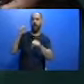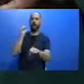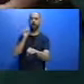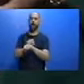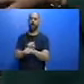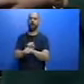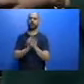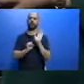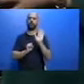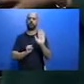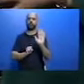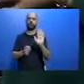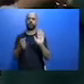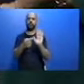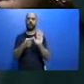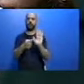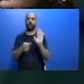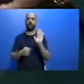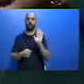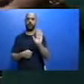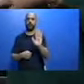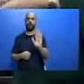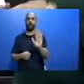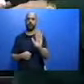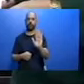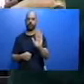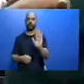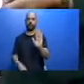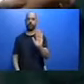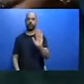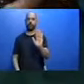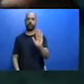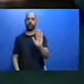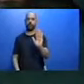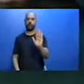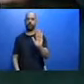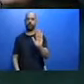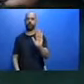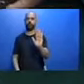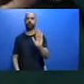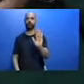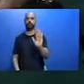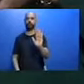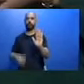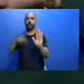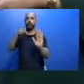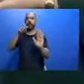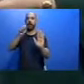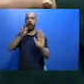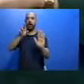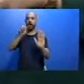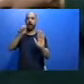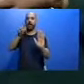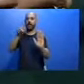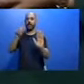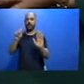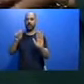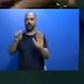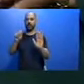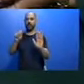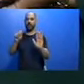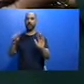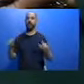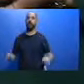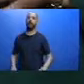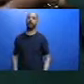a mãozinha parada o pacto nacional e pela